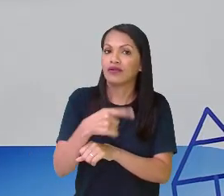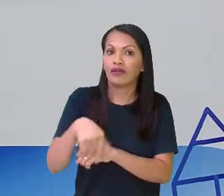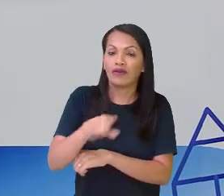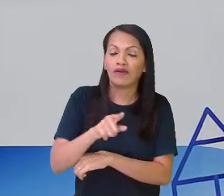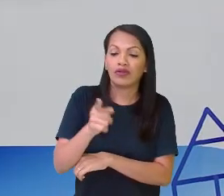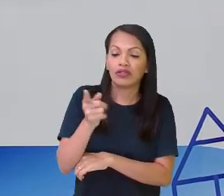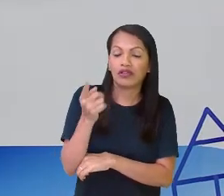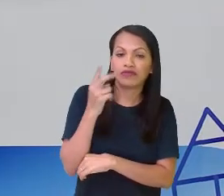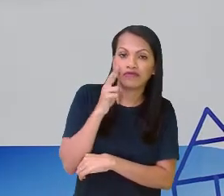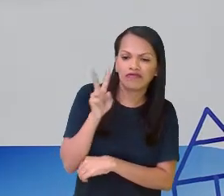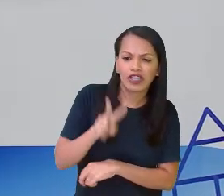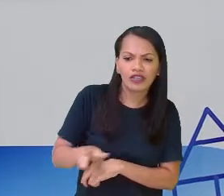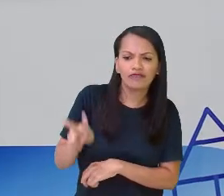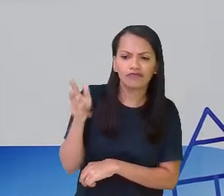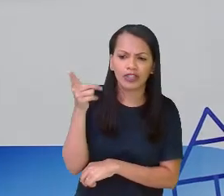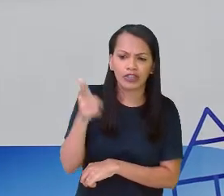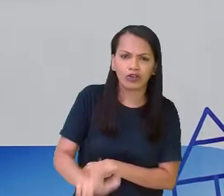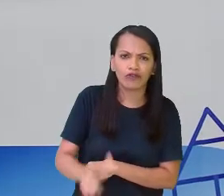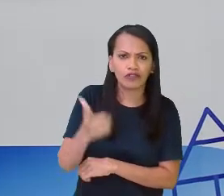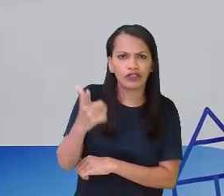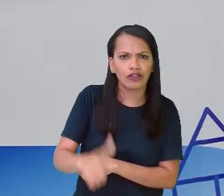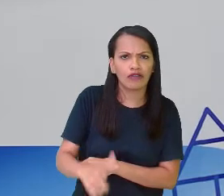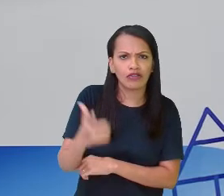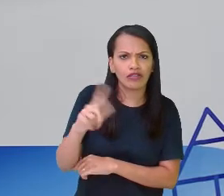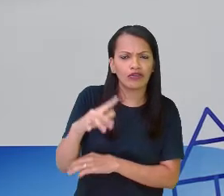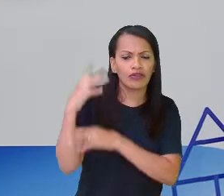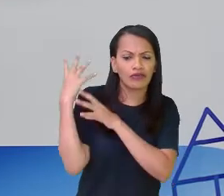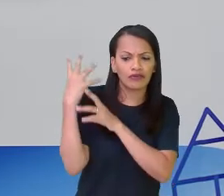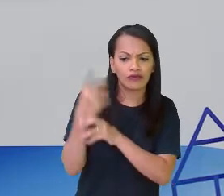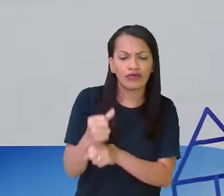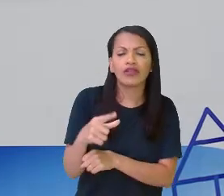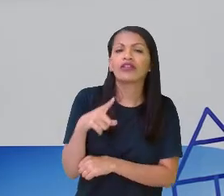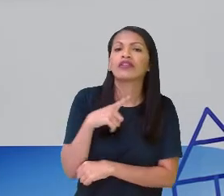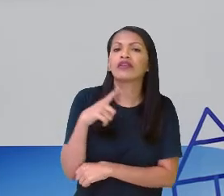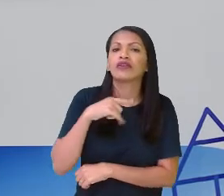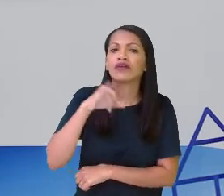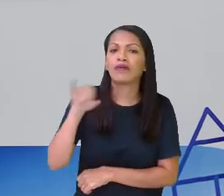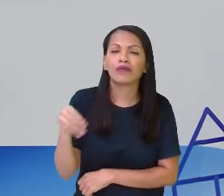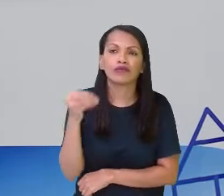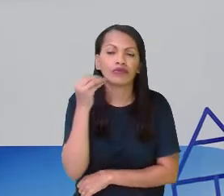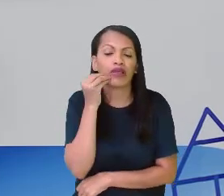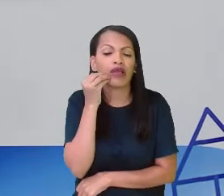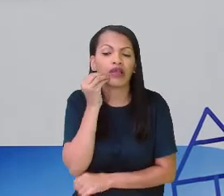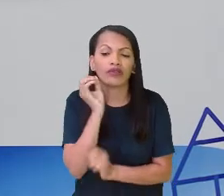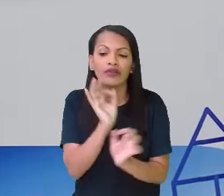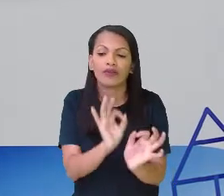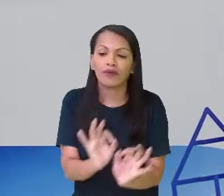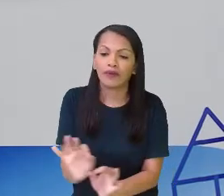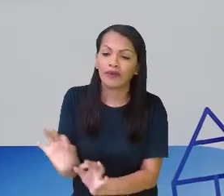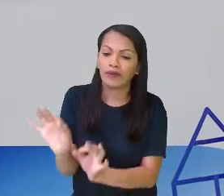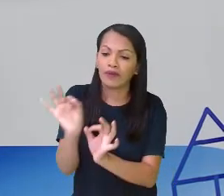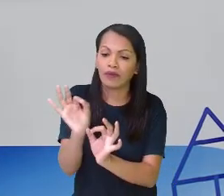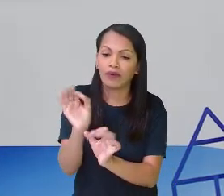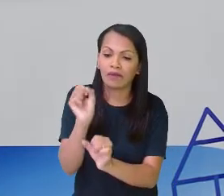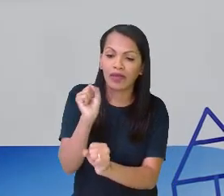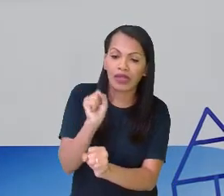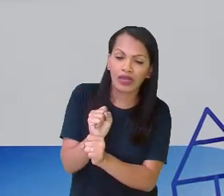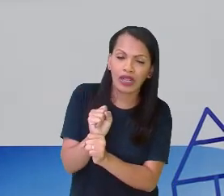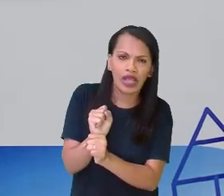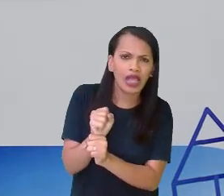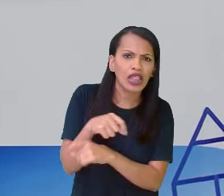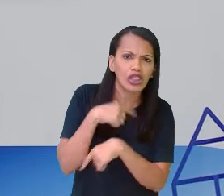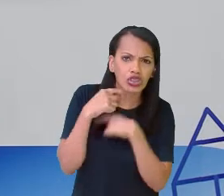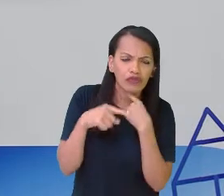vocês quiserem. É isso mesmo, você tem a oportunidade de dar uma pausa. Teve uma dúvida, volta